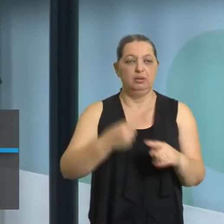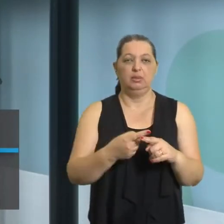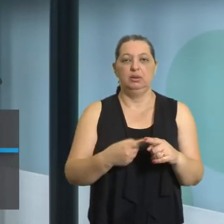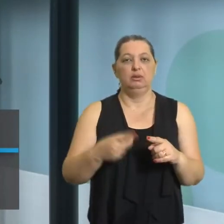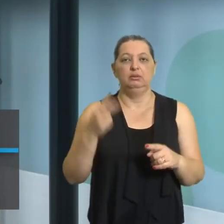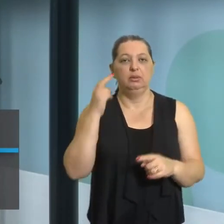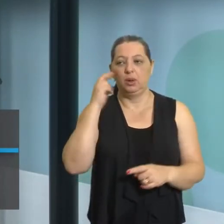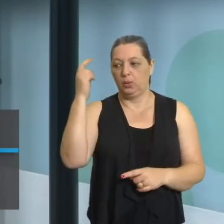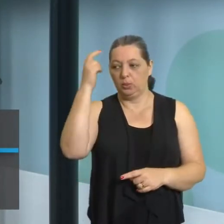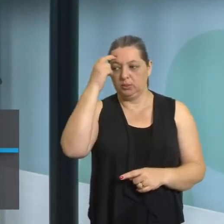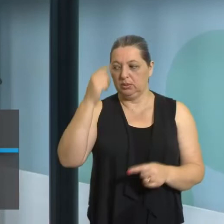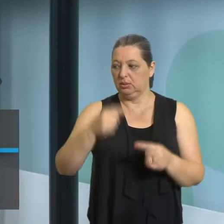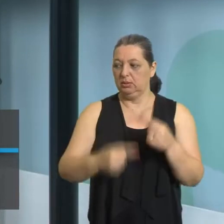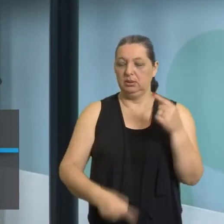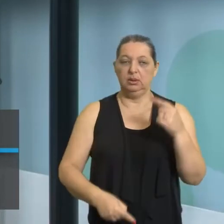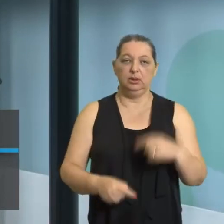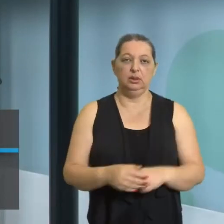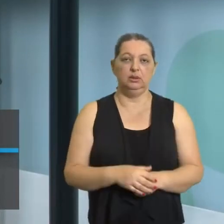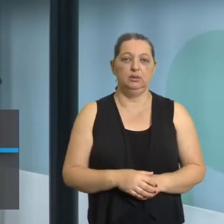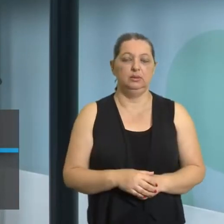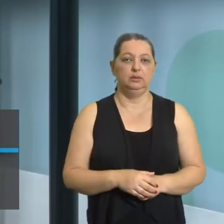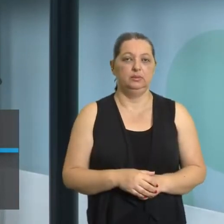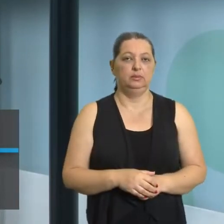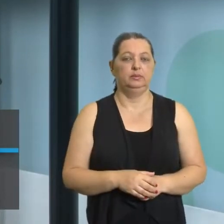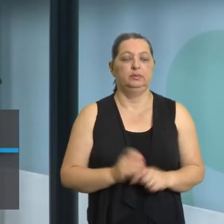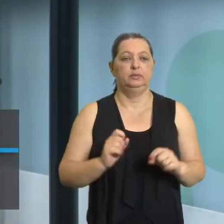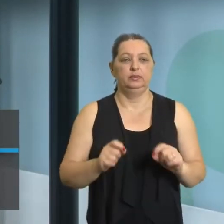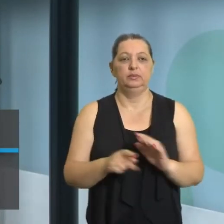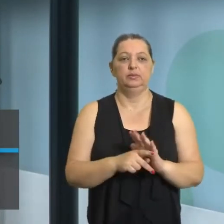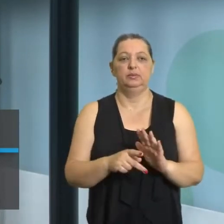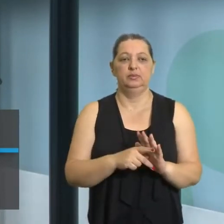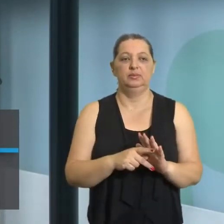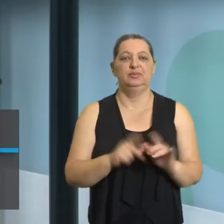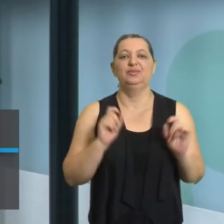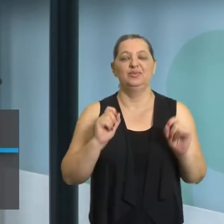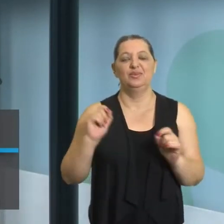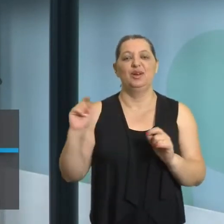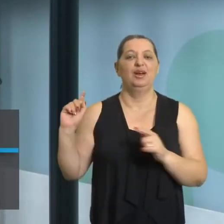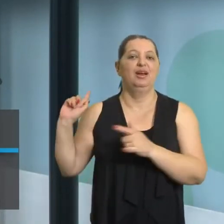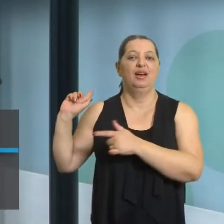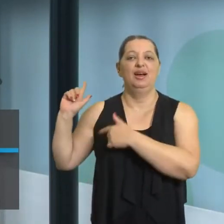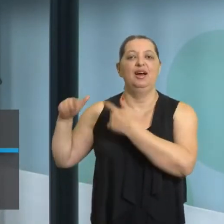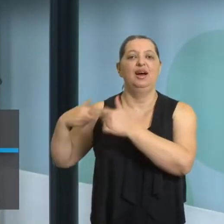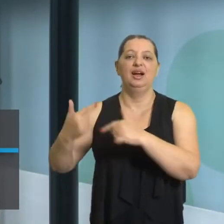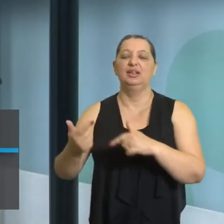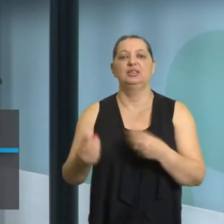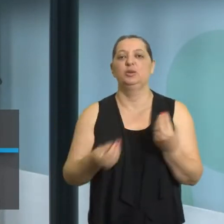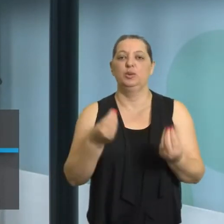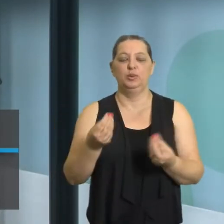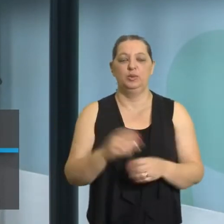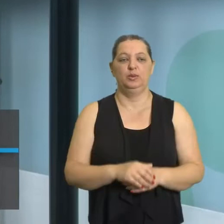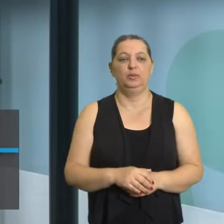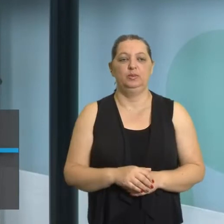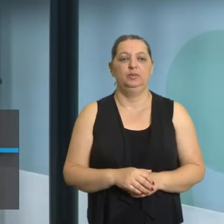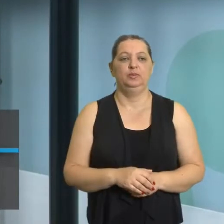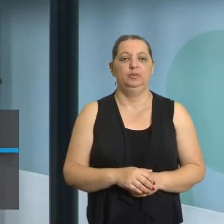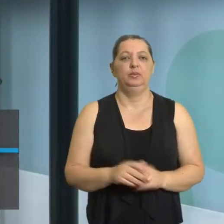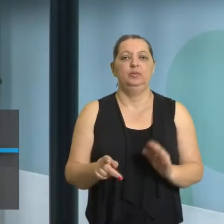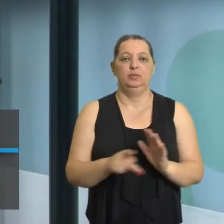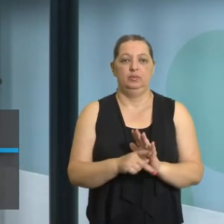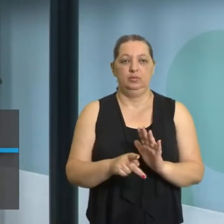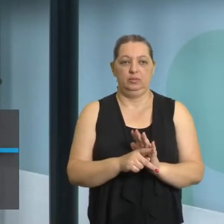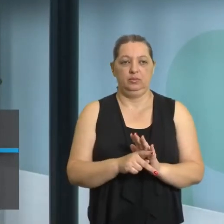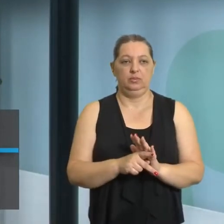da minha cultura então é sobre isso que a gente tá falando da onde vêm estas heranças E aí não falando mais de componente do do